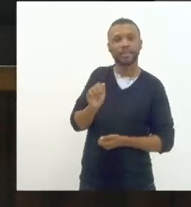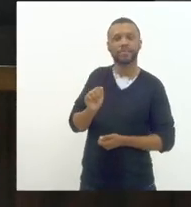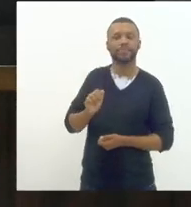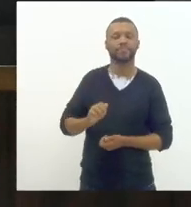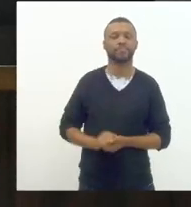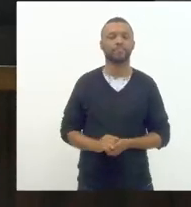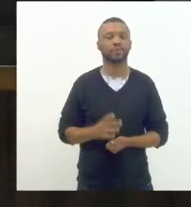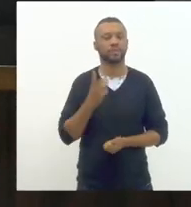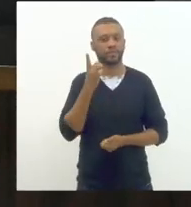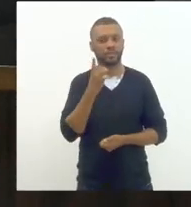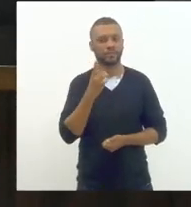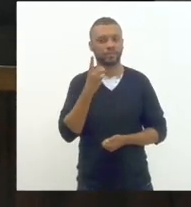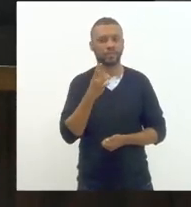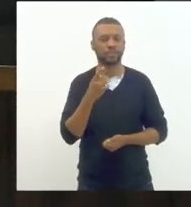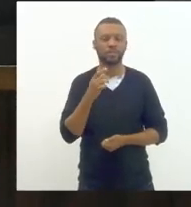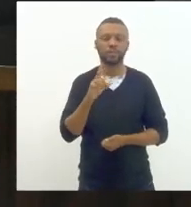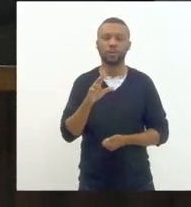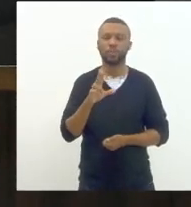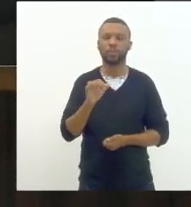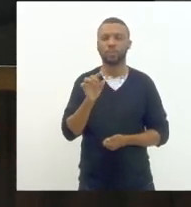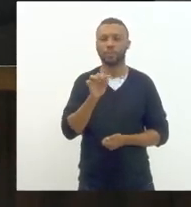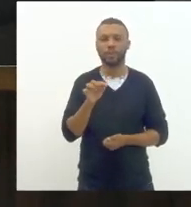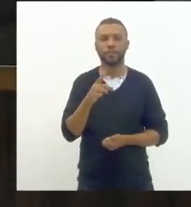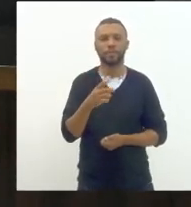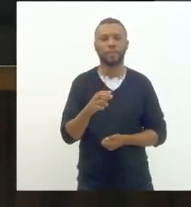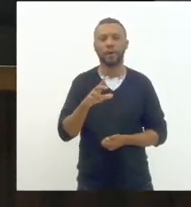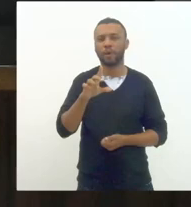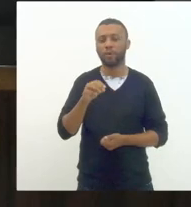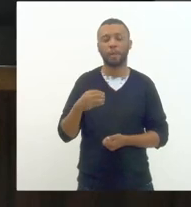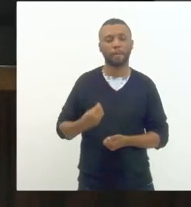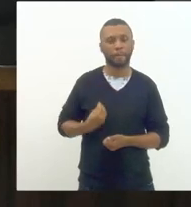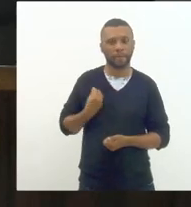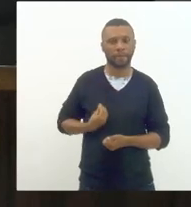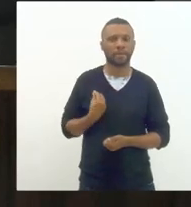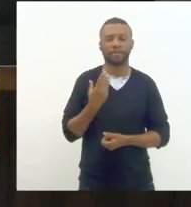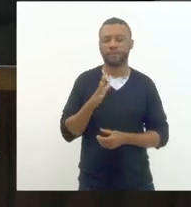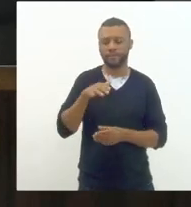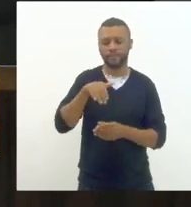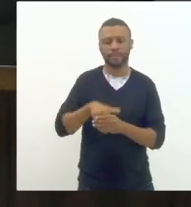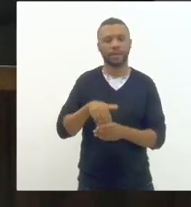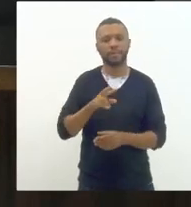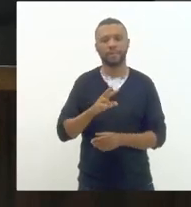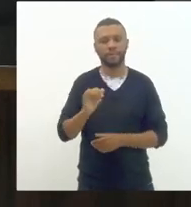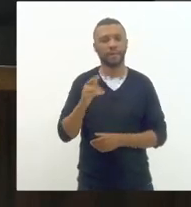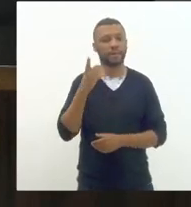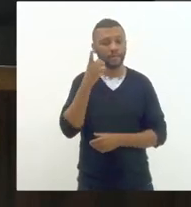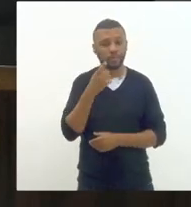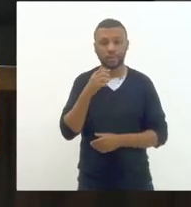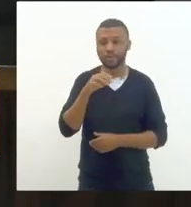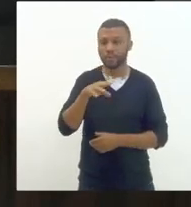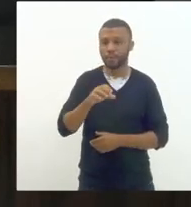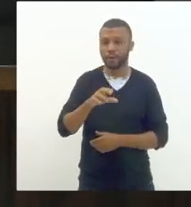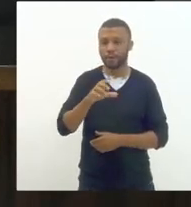Vieira. Deputada... Deputado Luiz Paulo, presente, vai votar. Deputado Marcelo